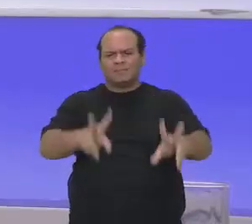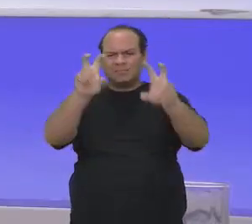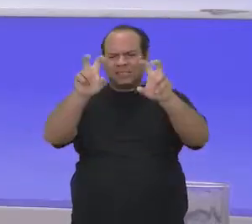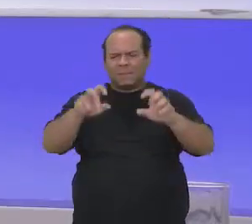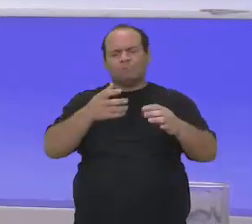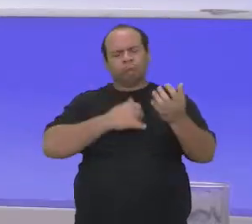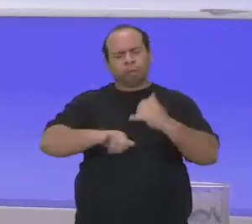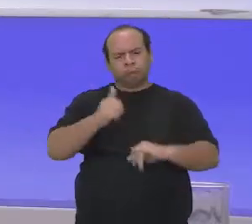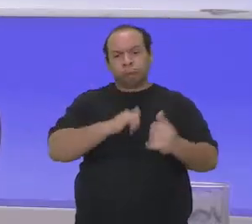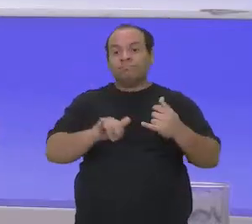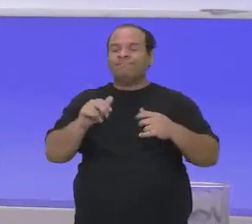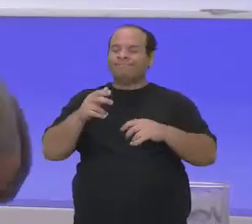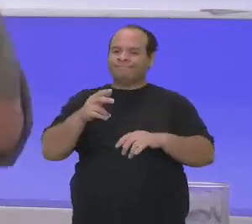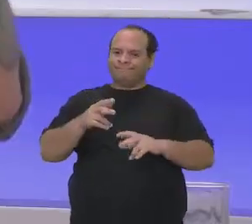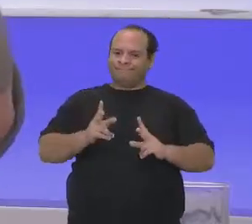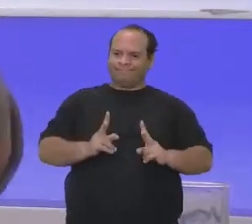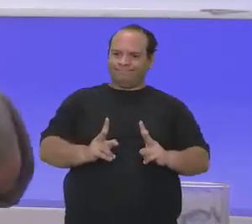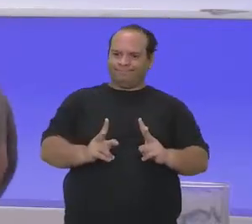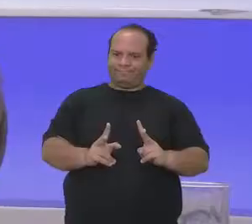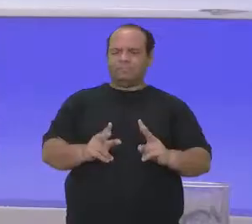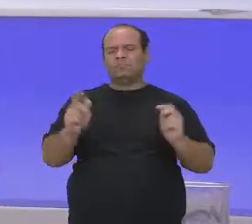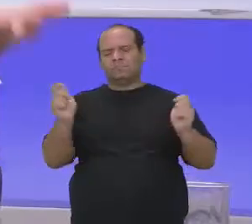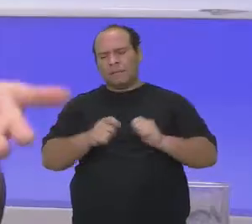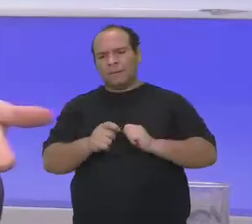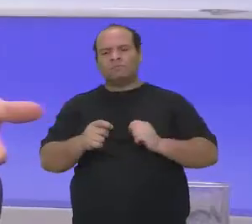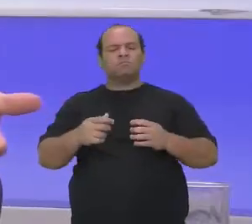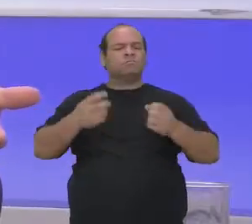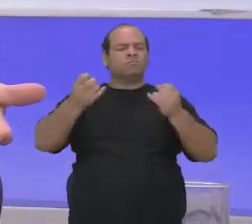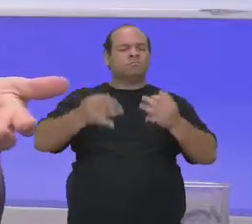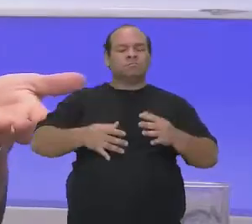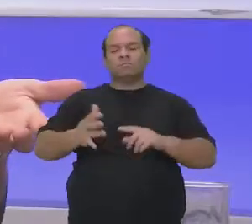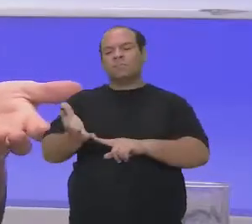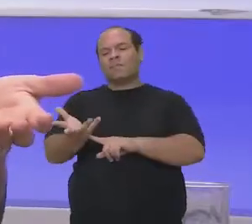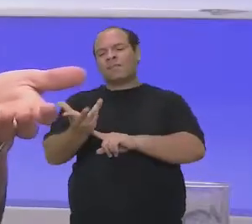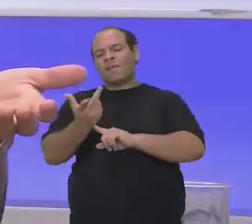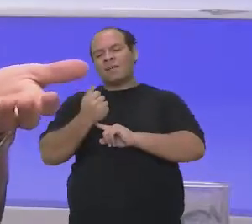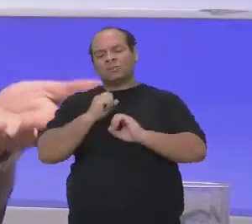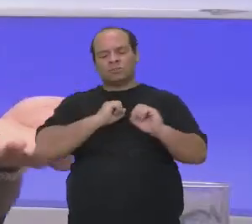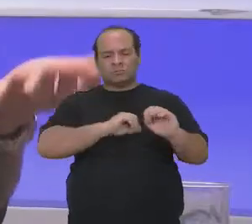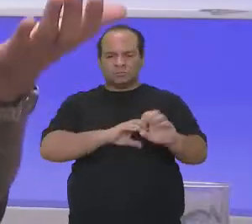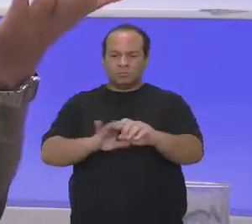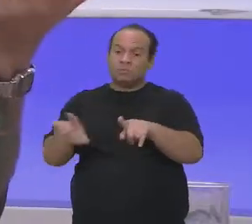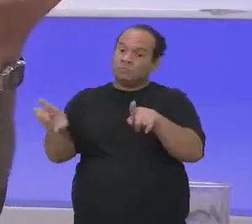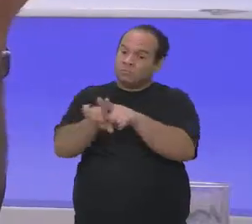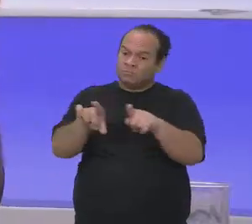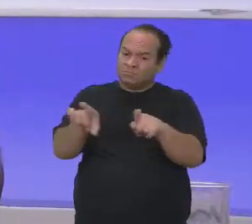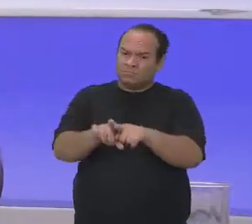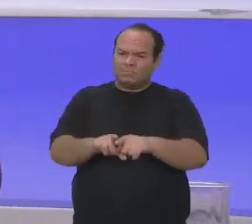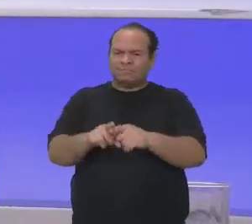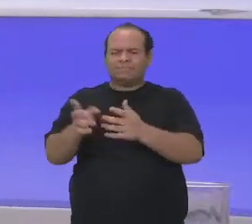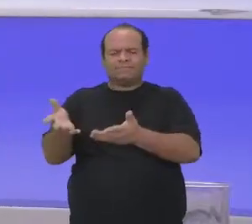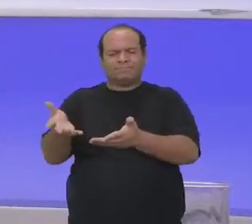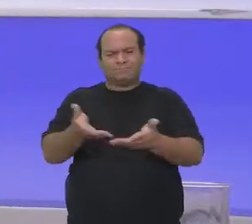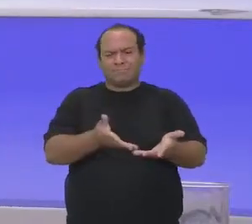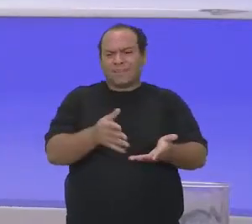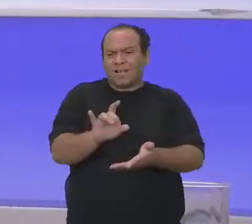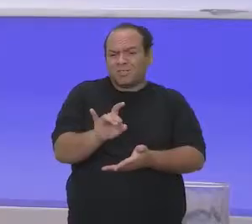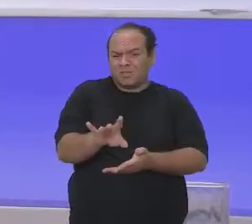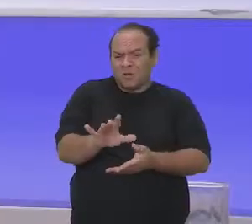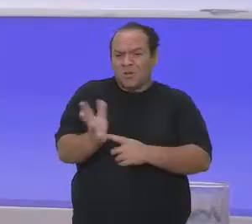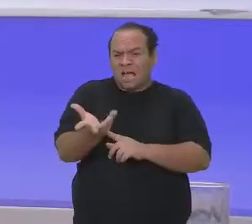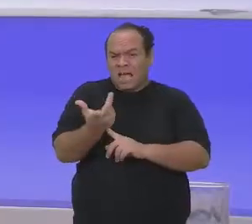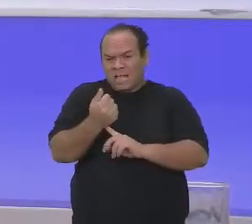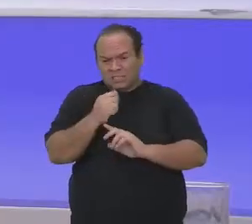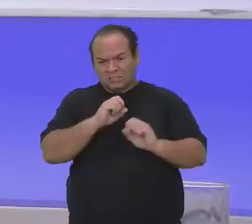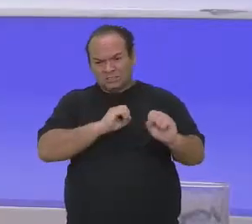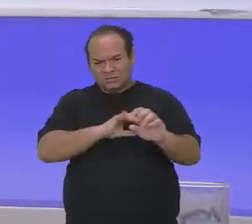gente consegue construir e falar através da arte e educação, mas eu também gostaria de trazer que não é só através da arte e